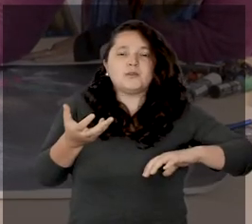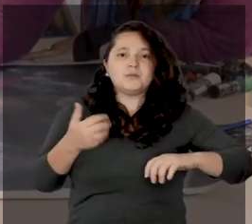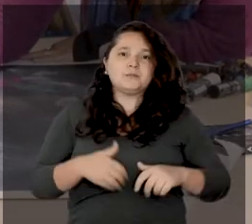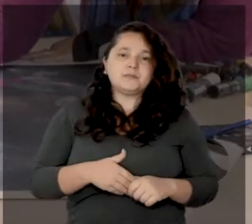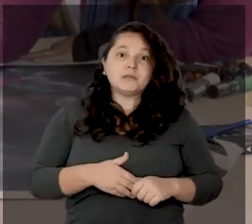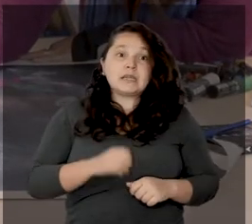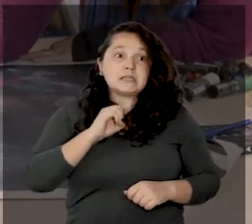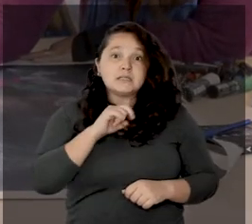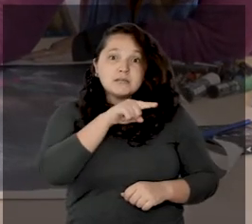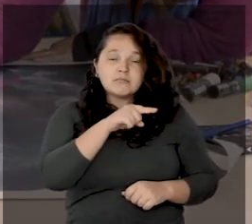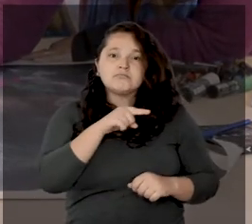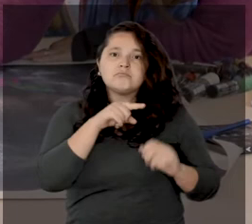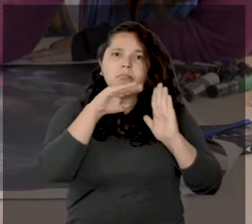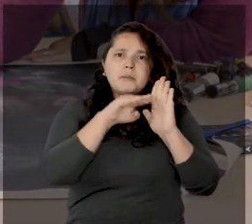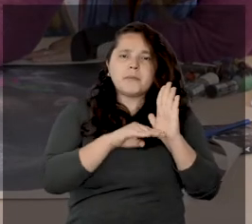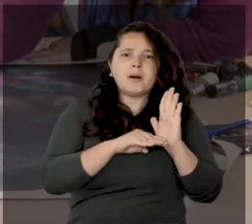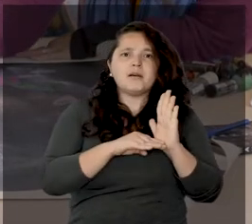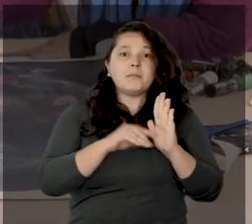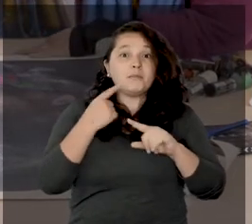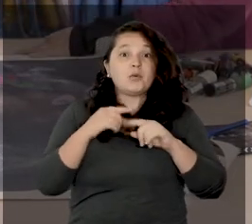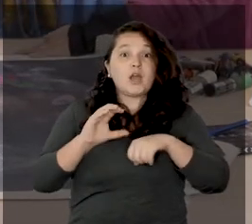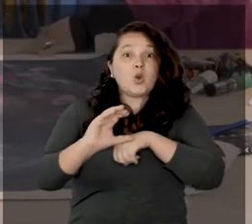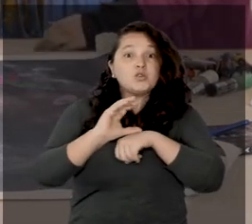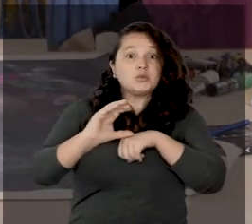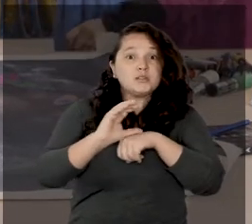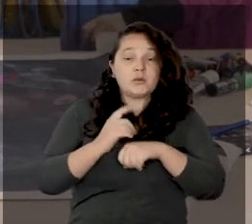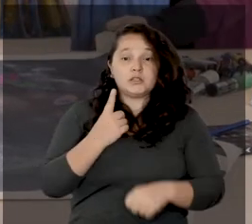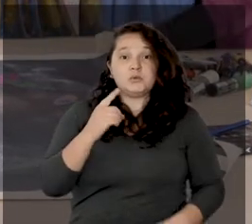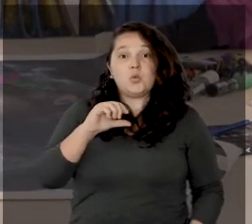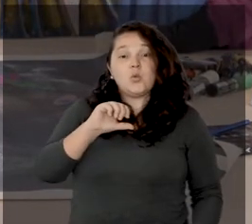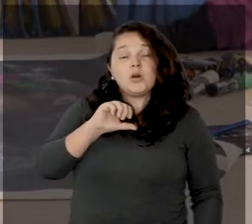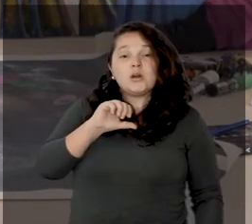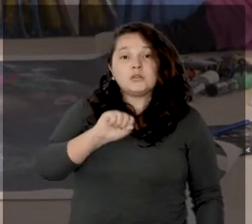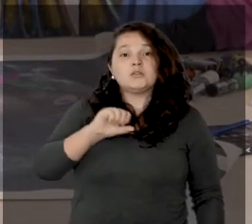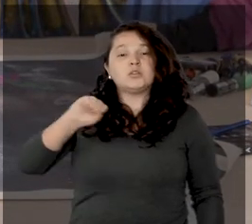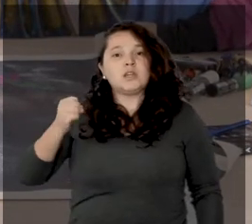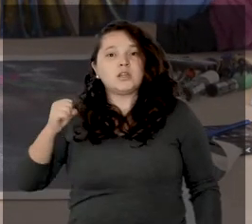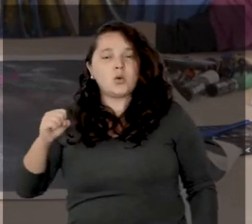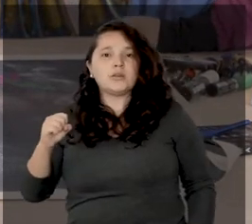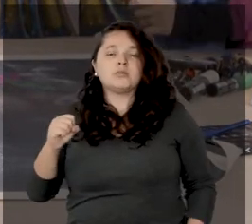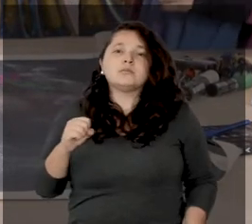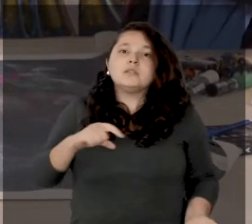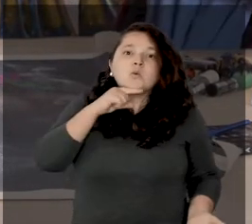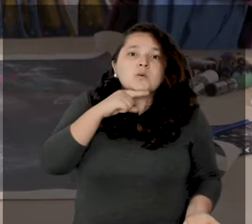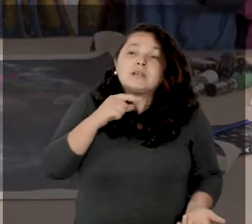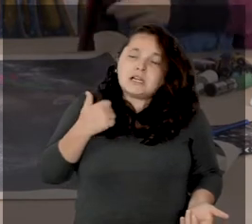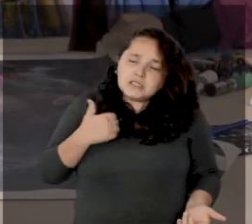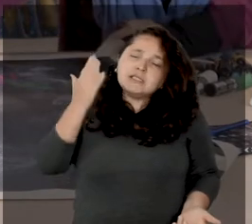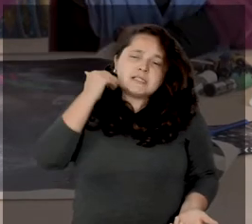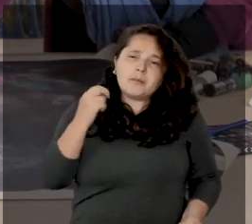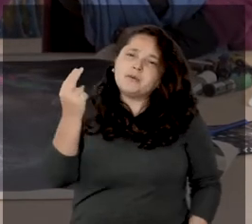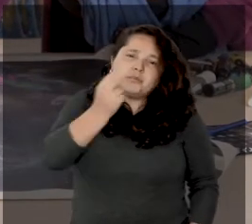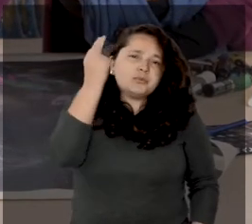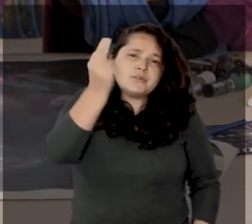uma Constituição que veio em 88 não deu conta de atender isso tudo, e não vai dar mesmo, porque a gente já entendeu que não vai dar, a gente não vê